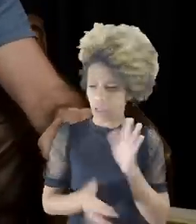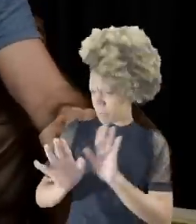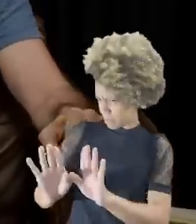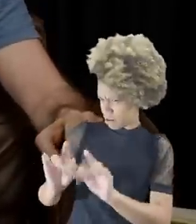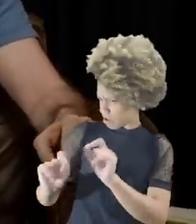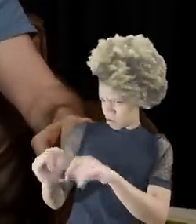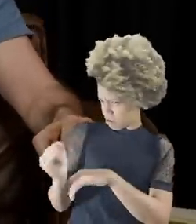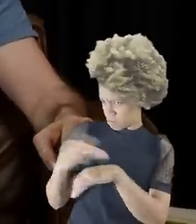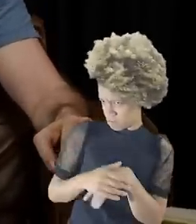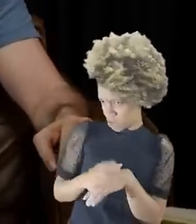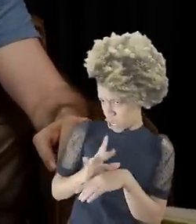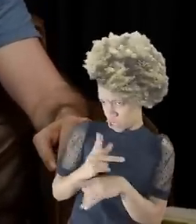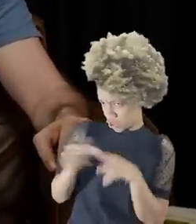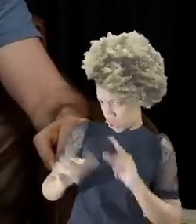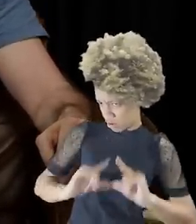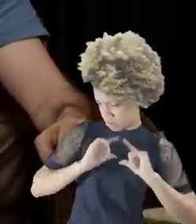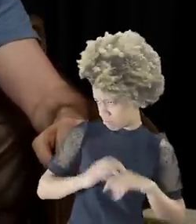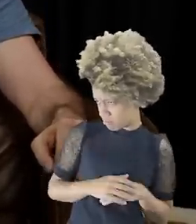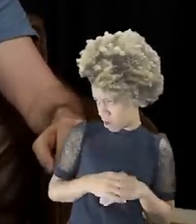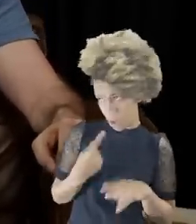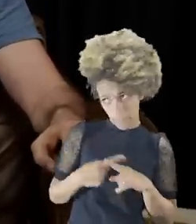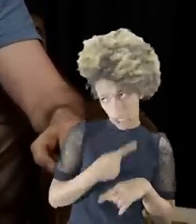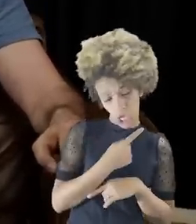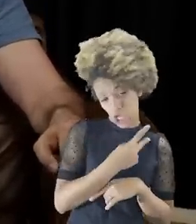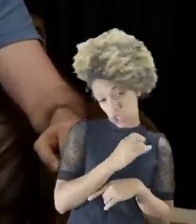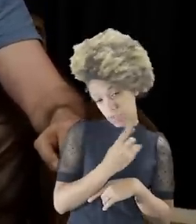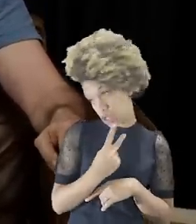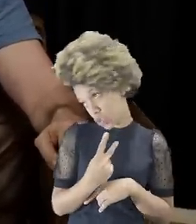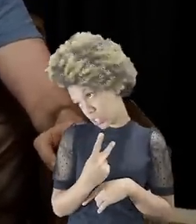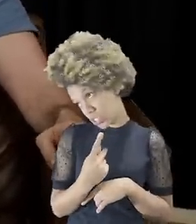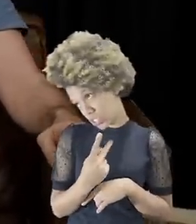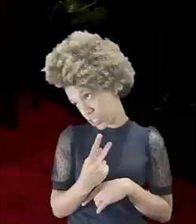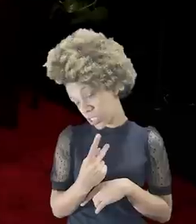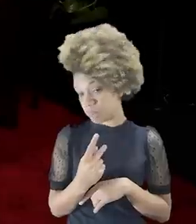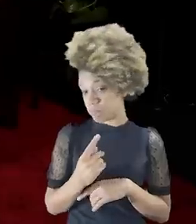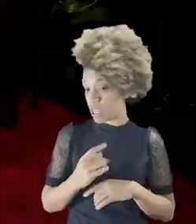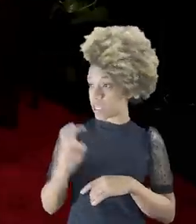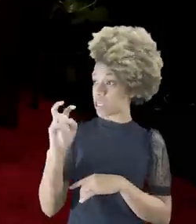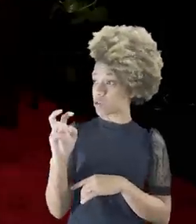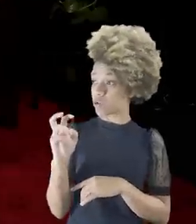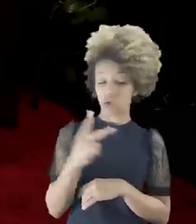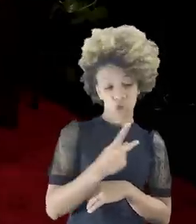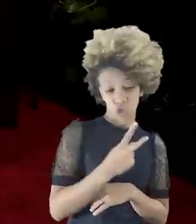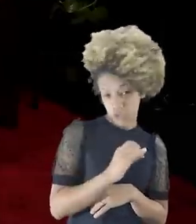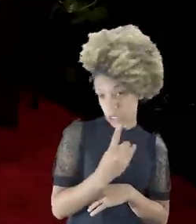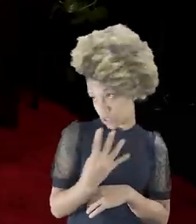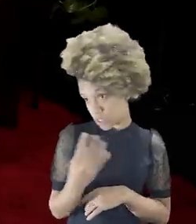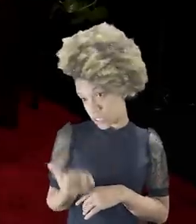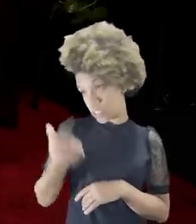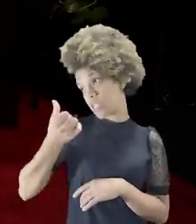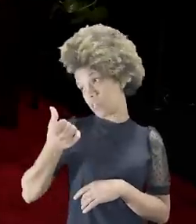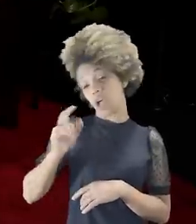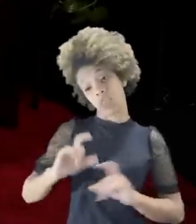só um pouquinho que é relevante para você é só ganhar medalha porque em 2002 nós somos quinto da olimpíada em 2014 Foi um sucesso no Mundial Ah não é